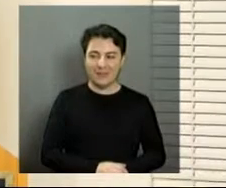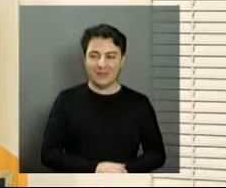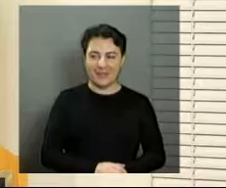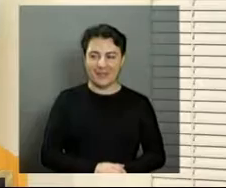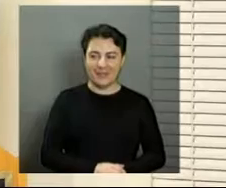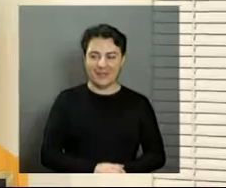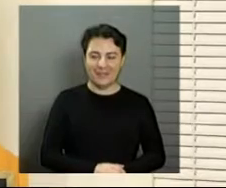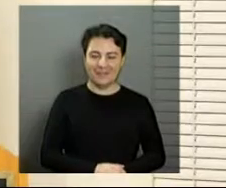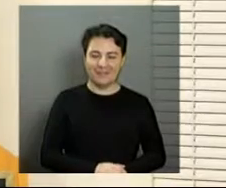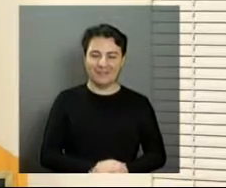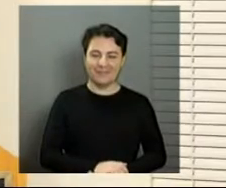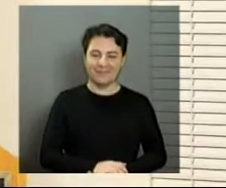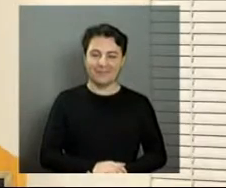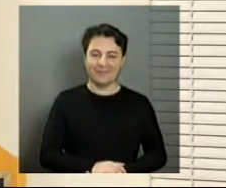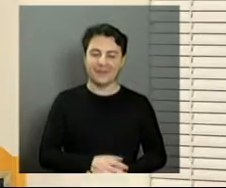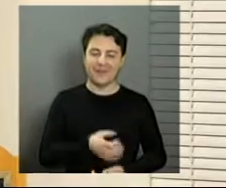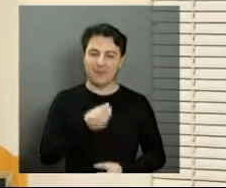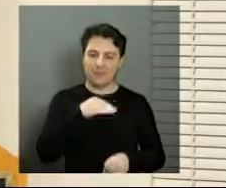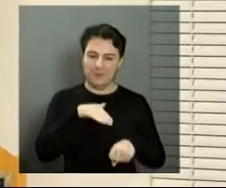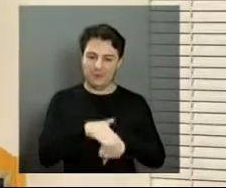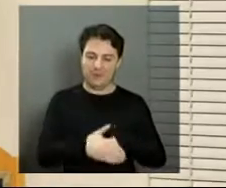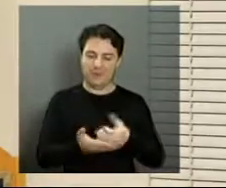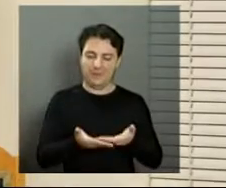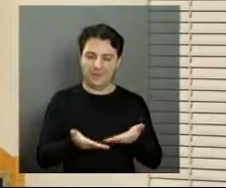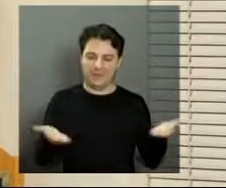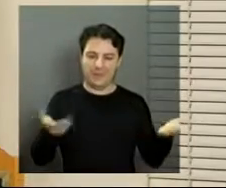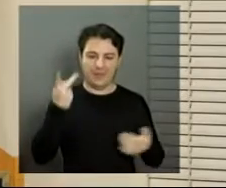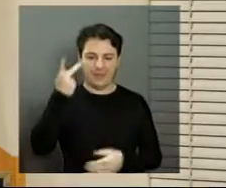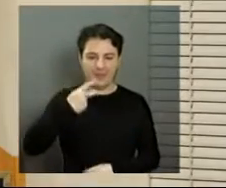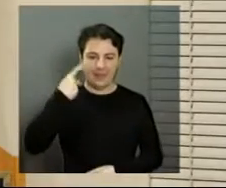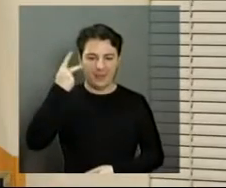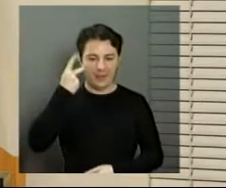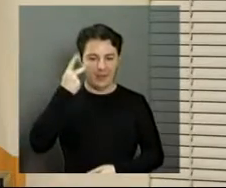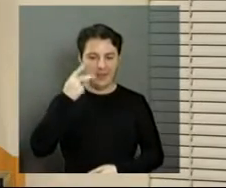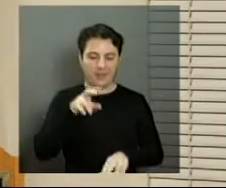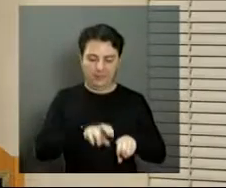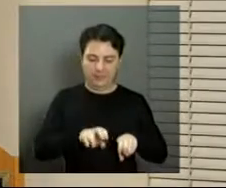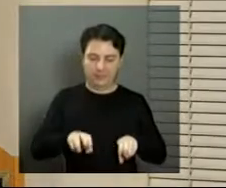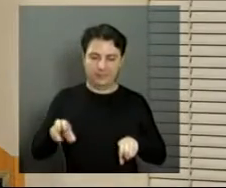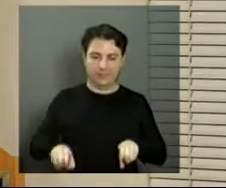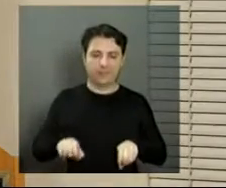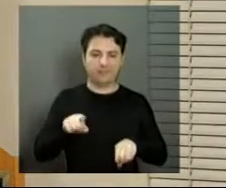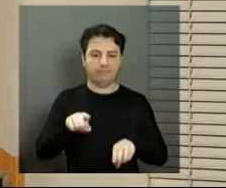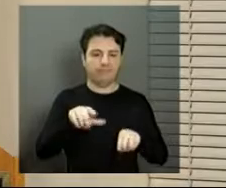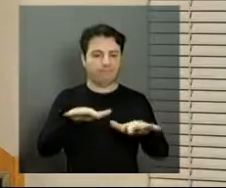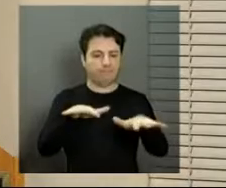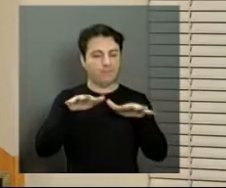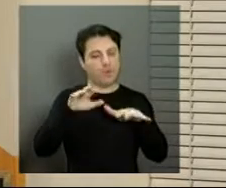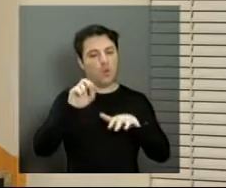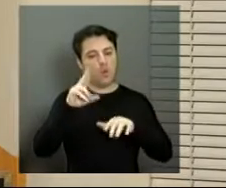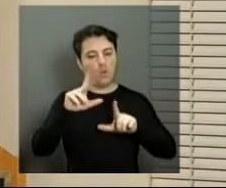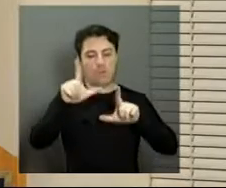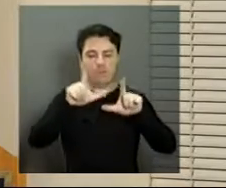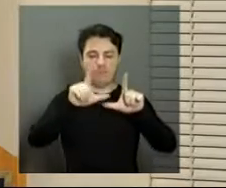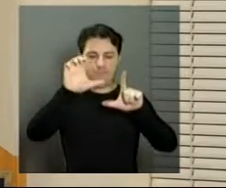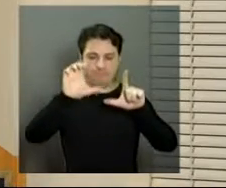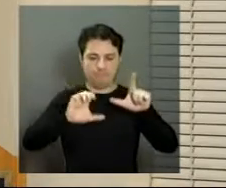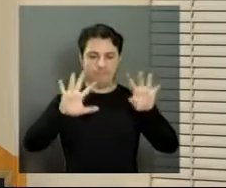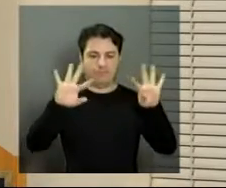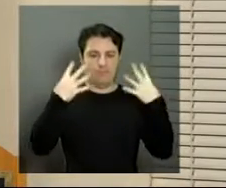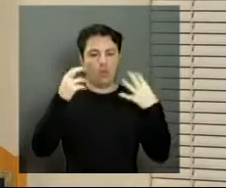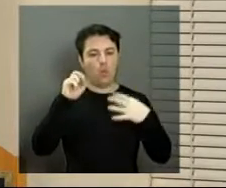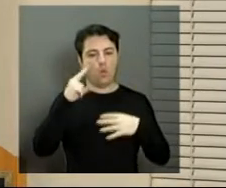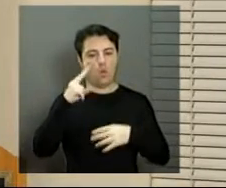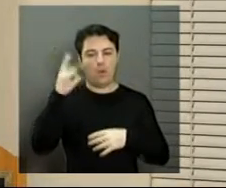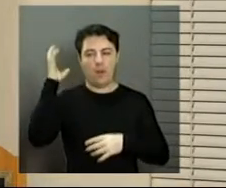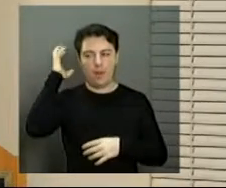Boa noite a todos, boa noite, presidente, integrantes da mesa, nobres vereadores que nos acompanham no plenário, em casa pela TV, rádio, internet